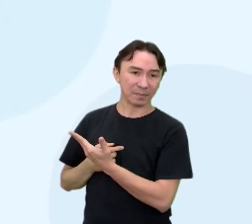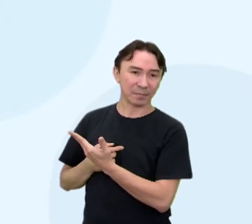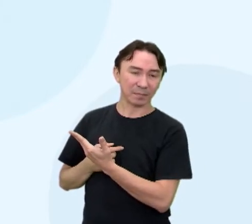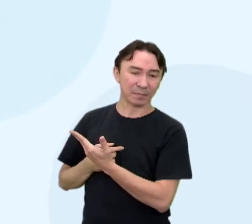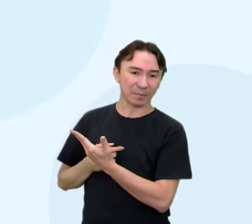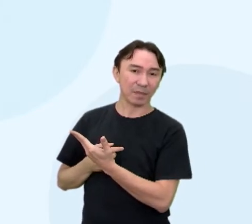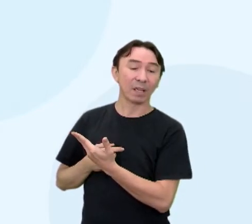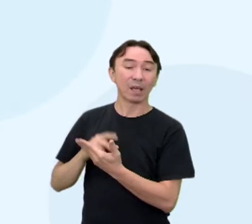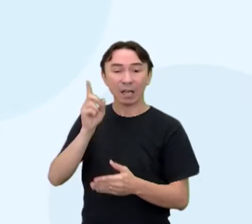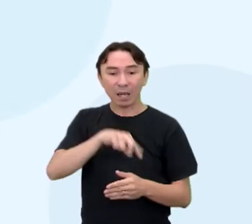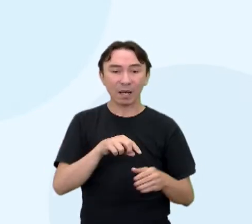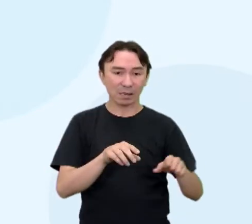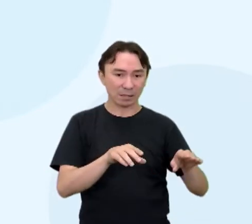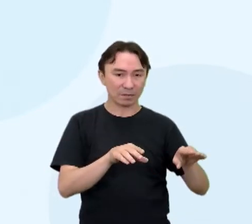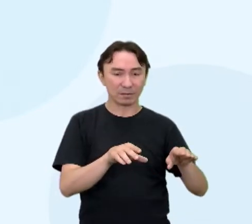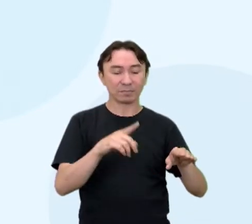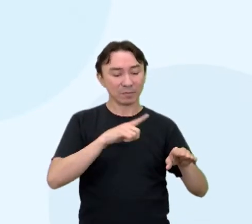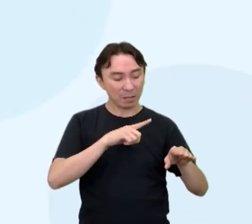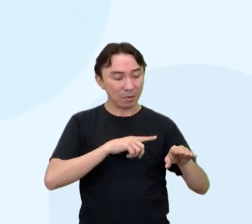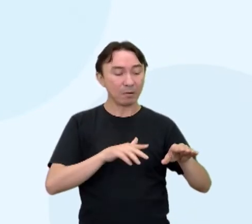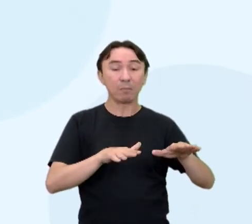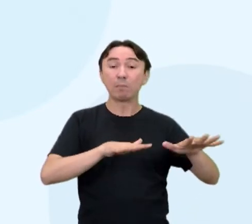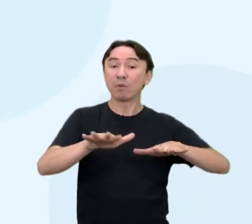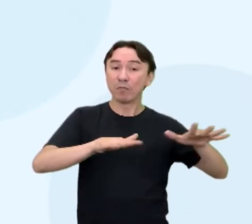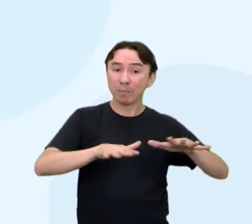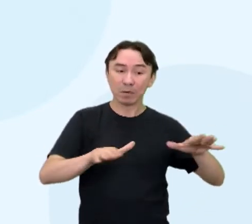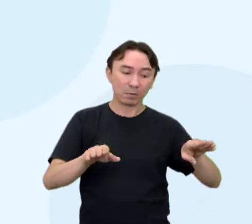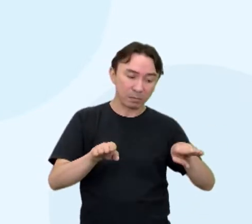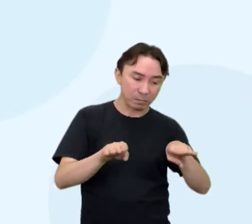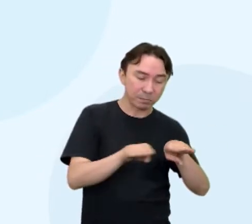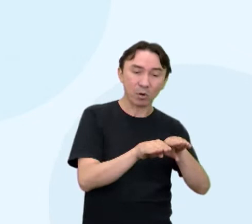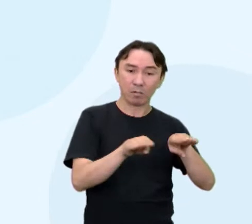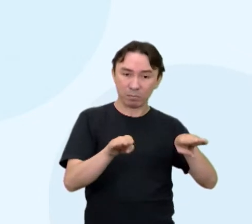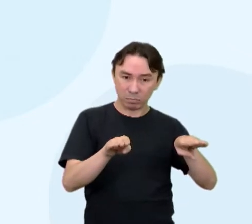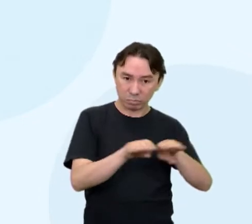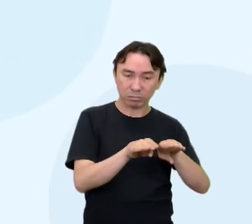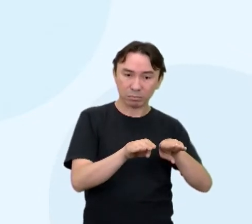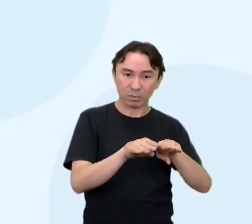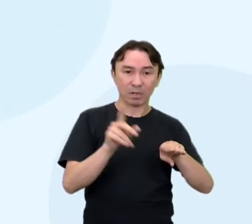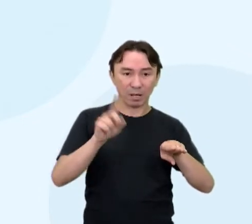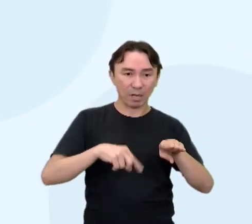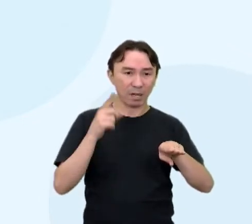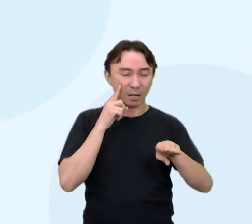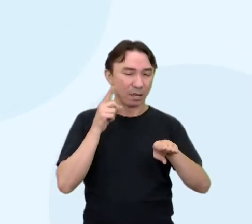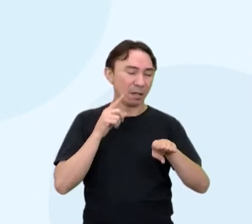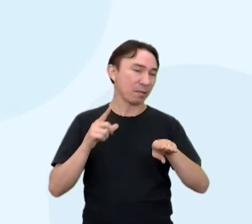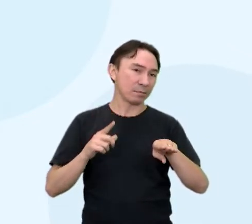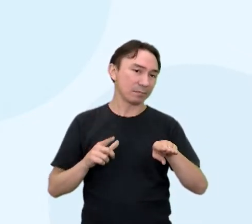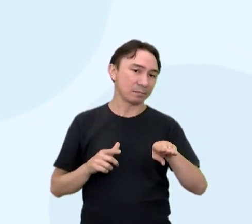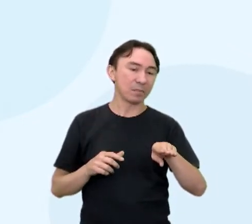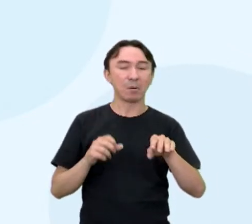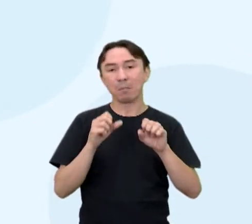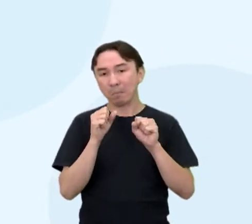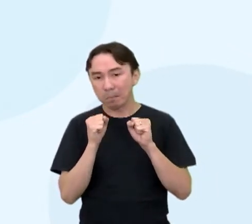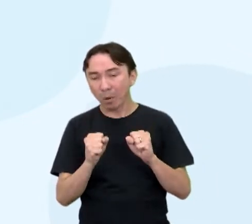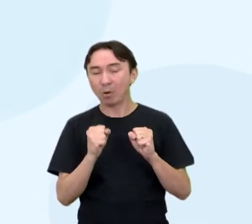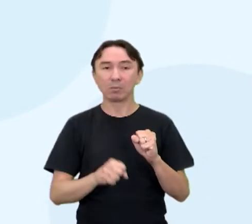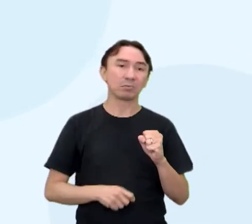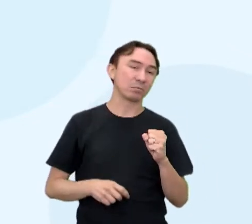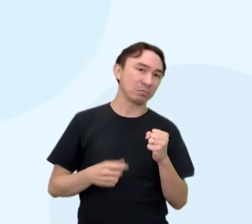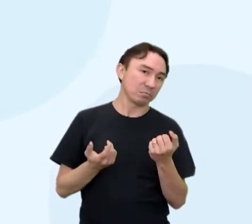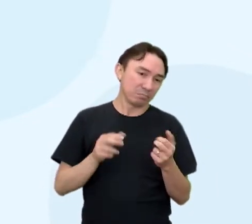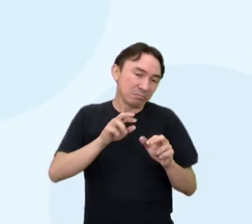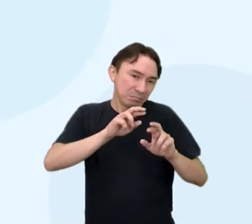é um movimento tectônico que ocorre de forma horizontal, tá? Ele pode aí ter duas ou mais